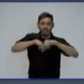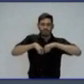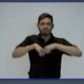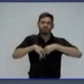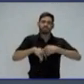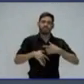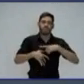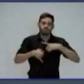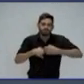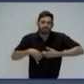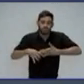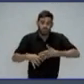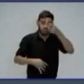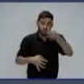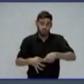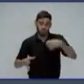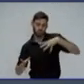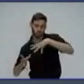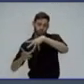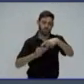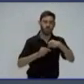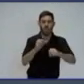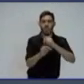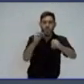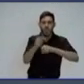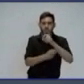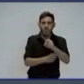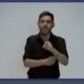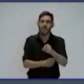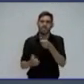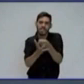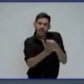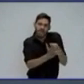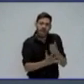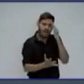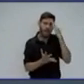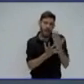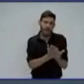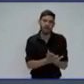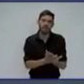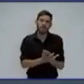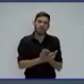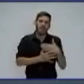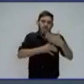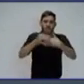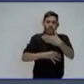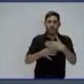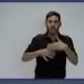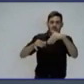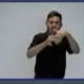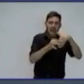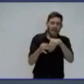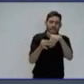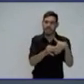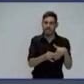do autoritarismo pelo mundo afora é a tentativa de desacreditar o processo eleitoral e